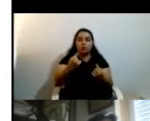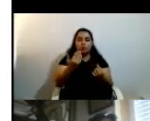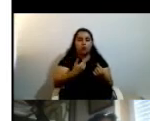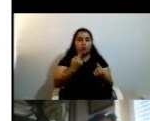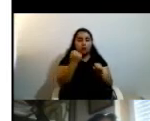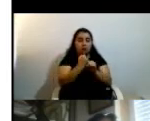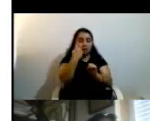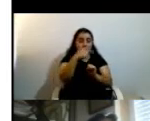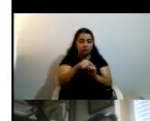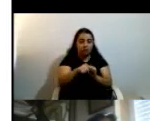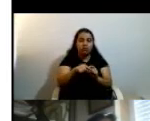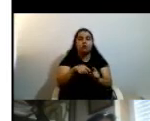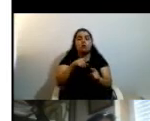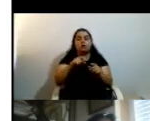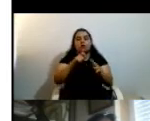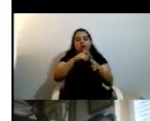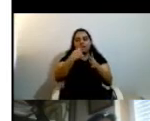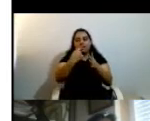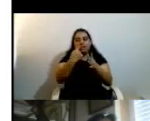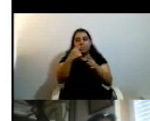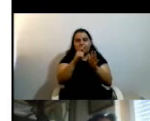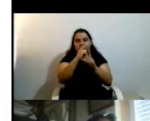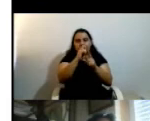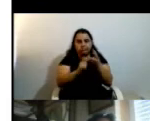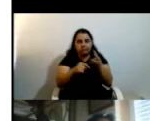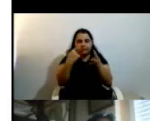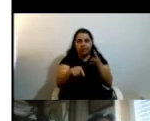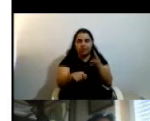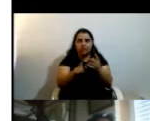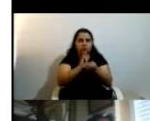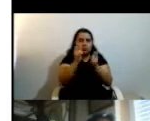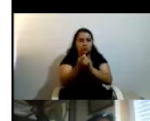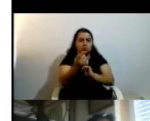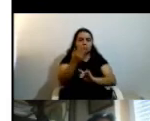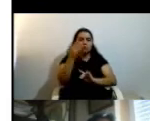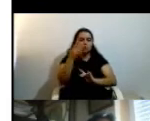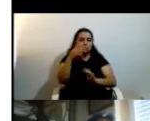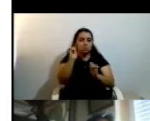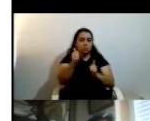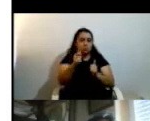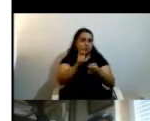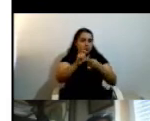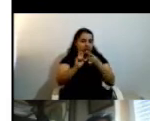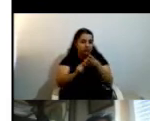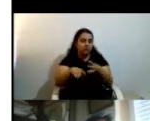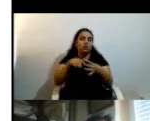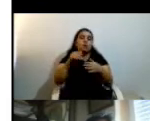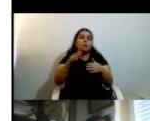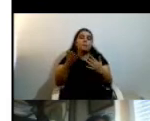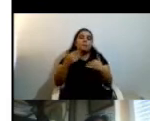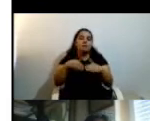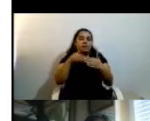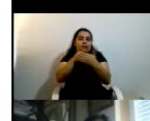de medidas, que era a proibição de discriminação, adaptações razoáveis ou medidas gerais e específicas, existem múltiplas barreiras